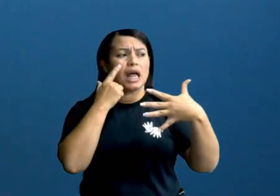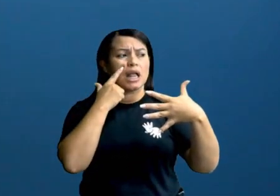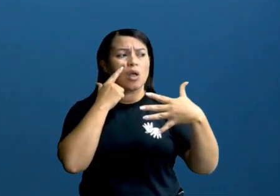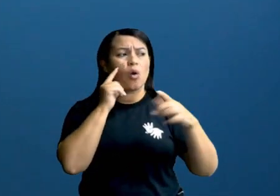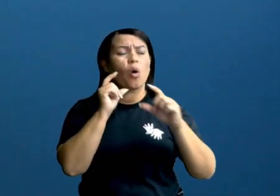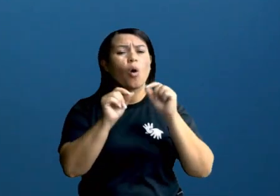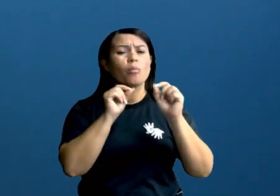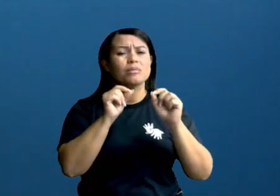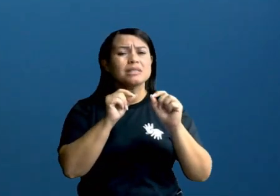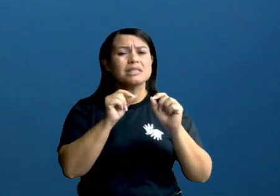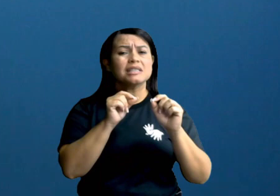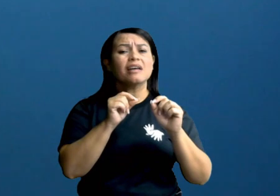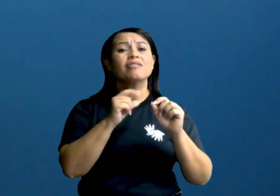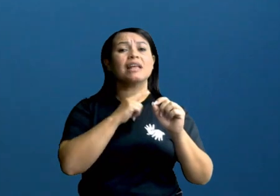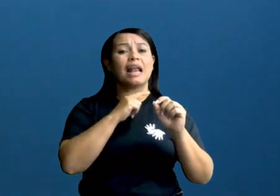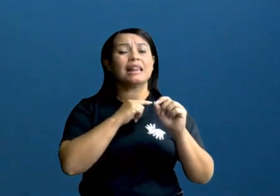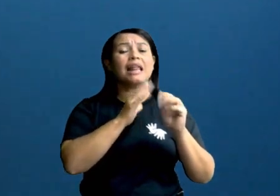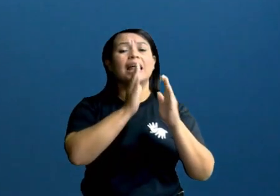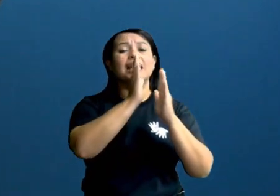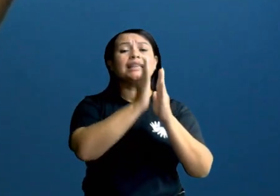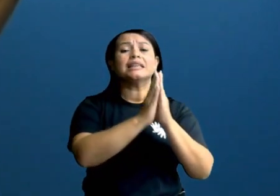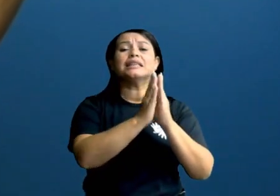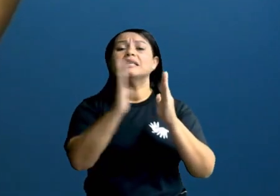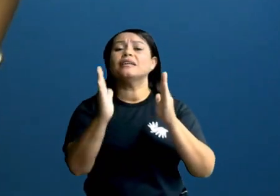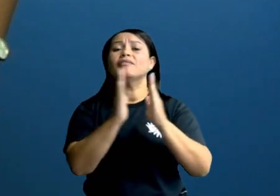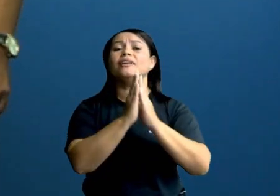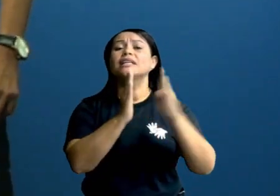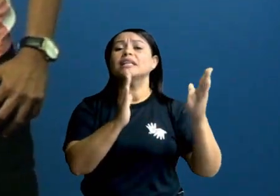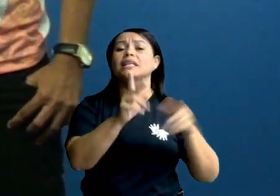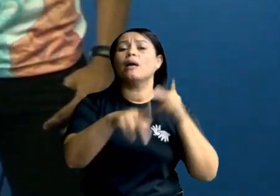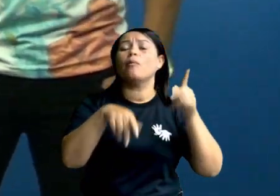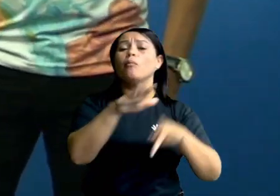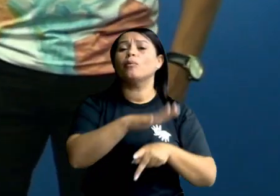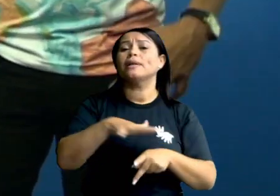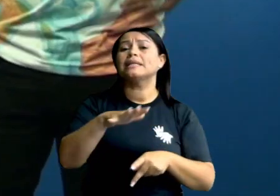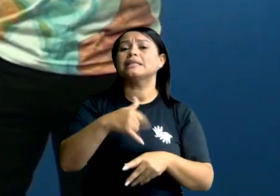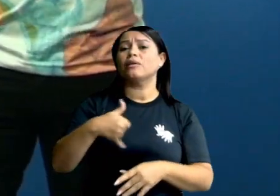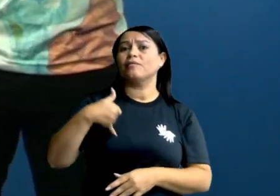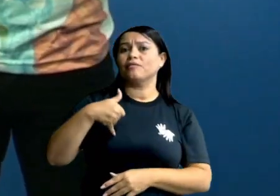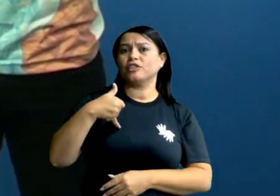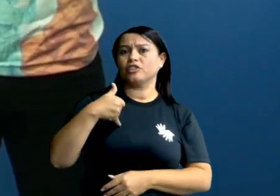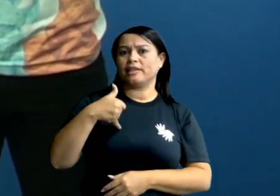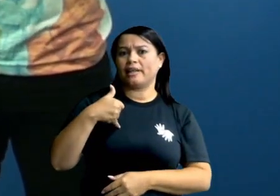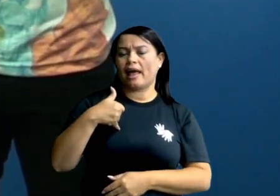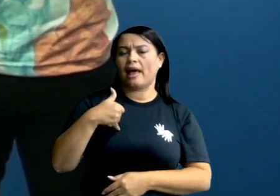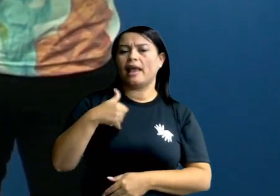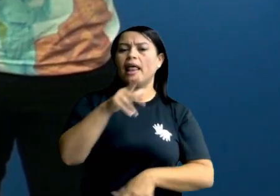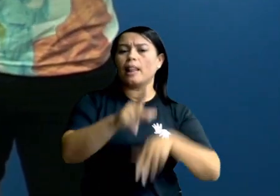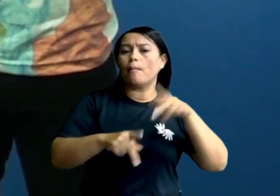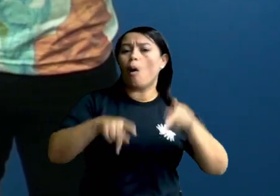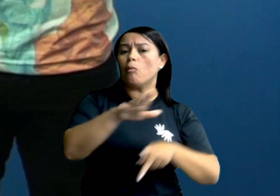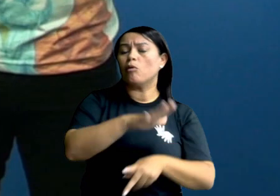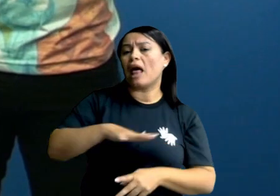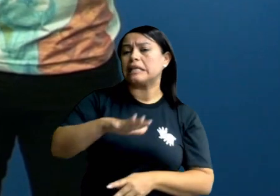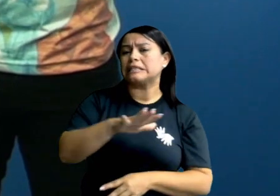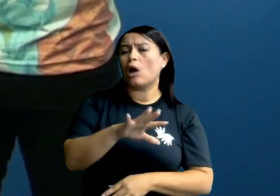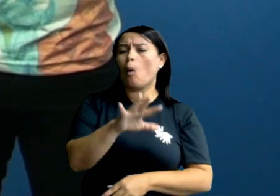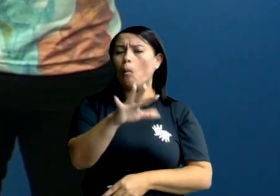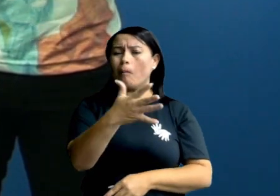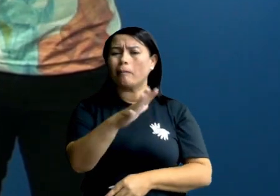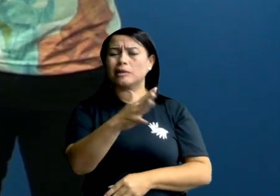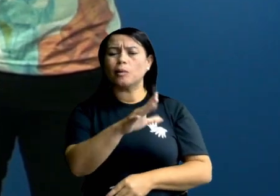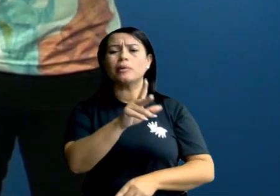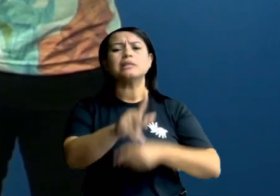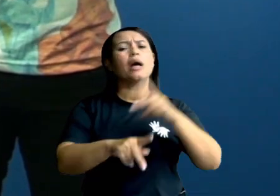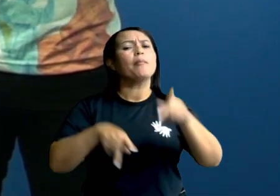ela está mais didática porque ela divide a população nas faixas etárias, né, da população. Basicamente a